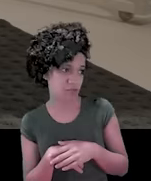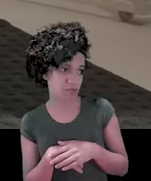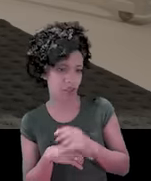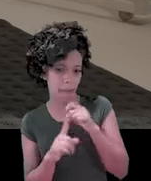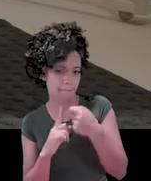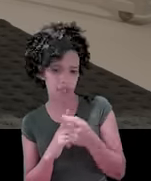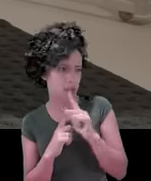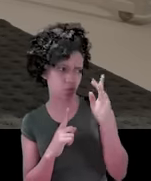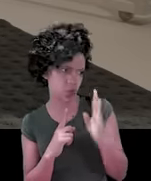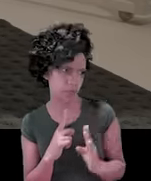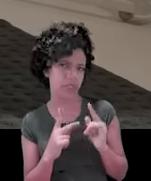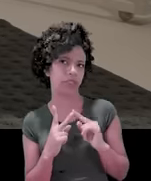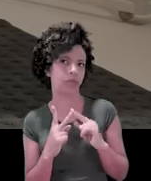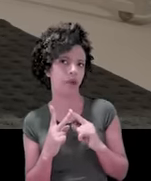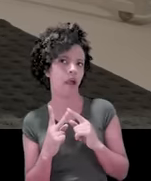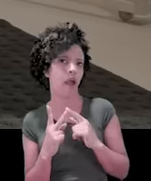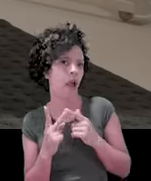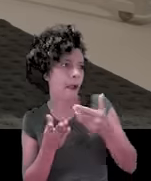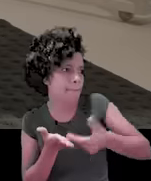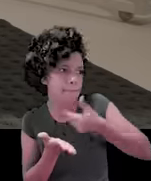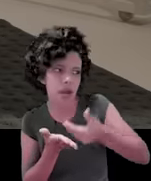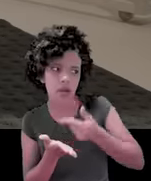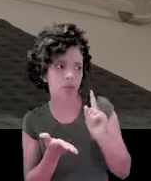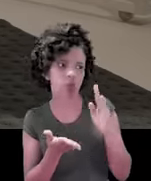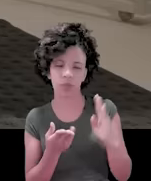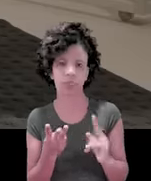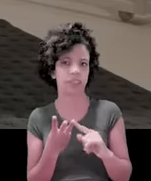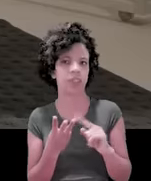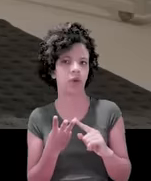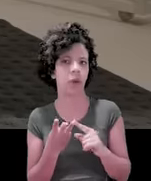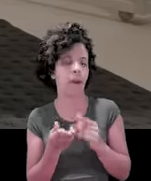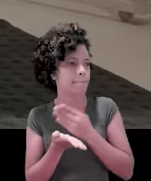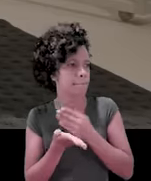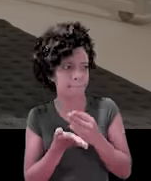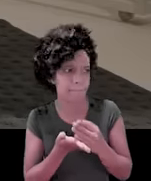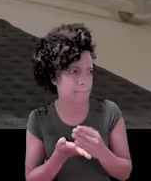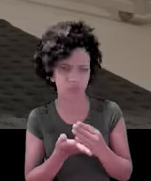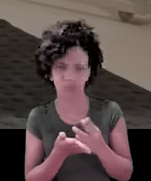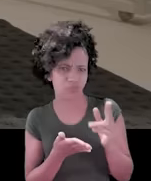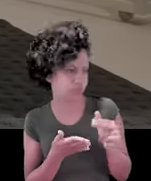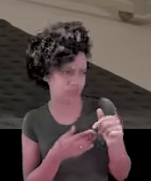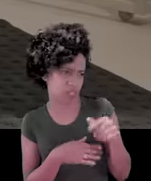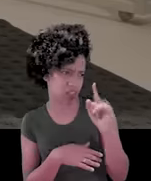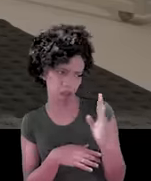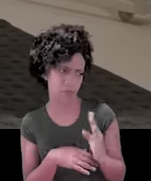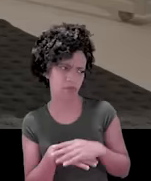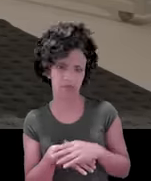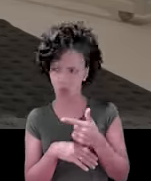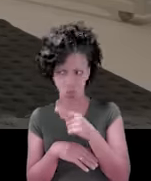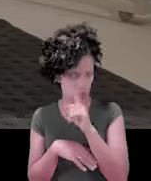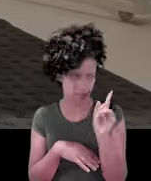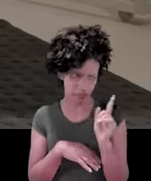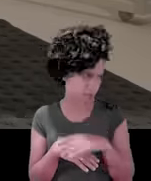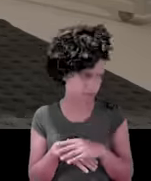banana do Brasil manga né do Brasil uma mão ele aqui da lado daqui mesmo não tem